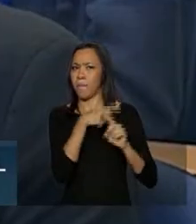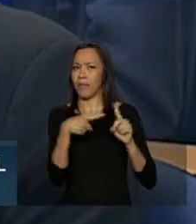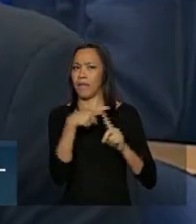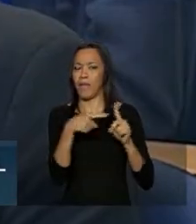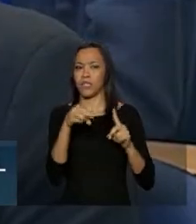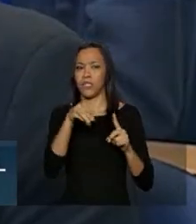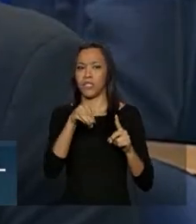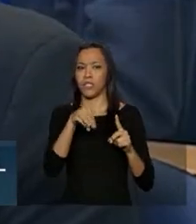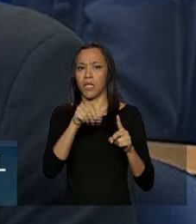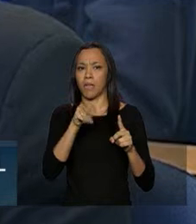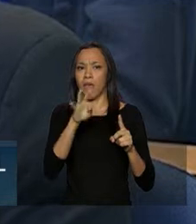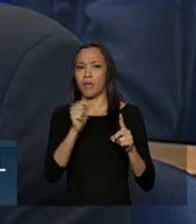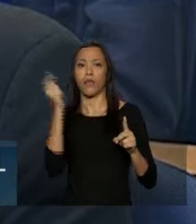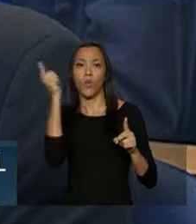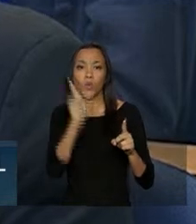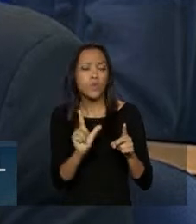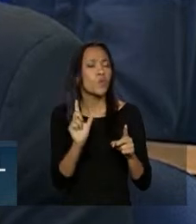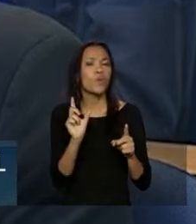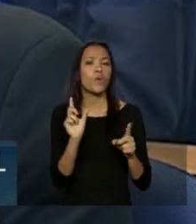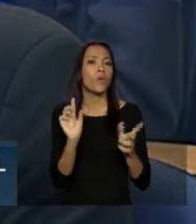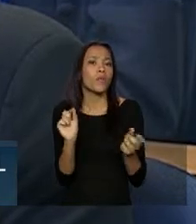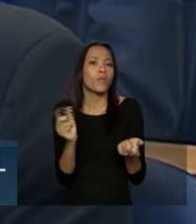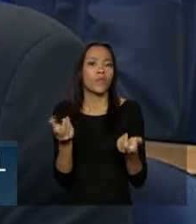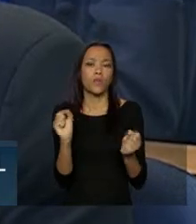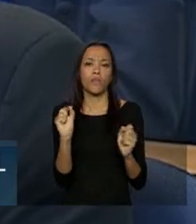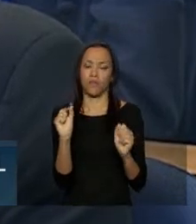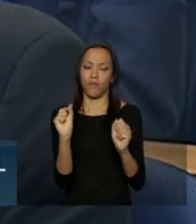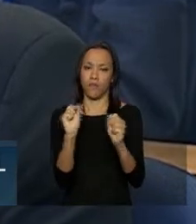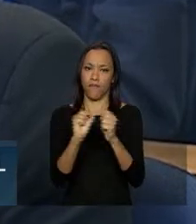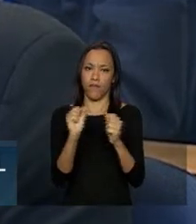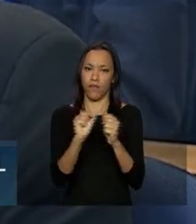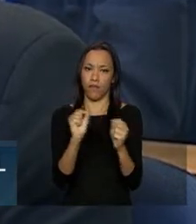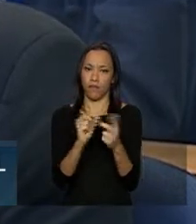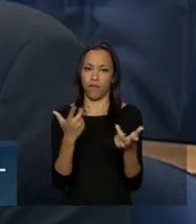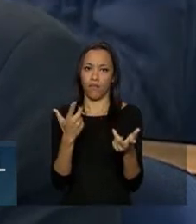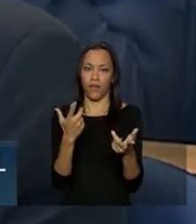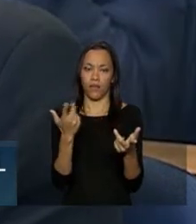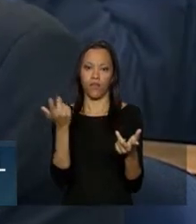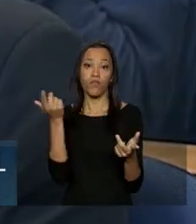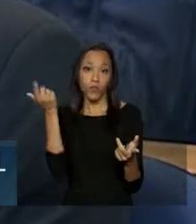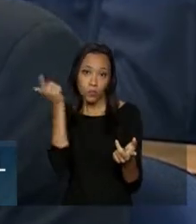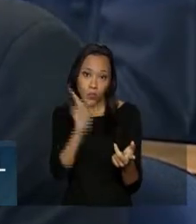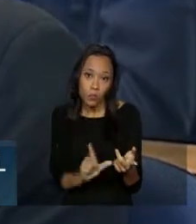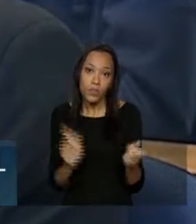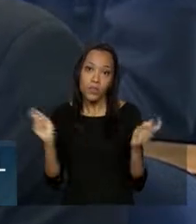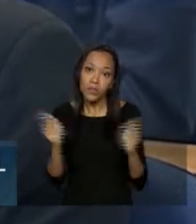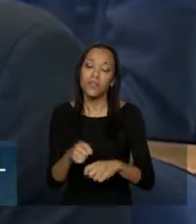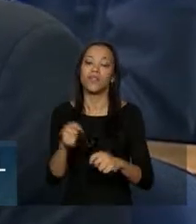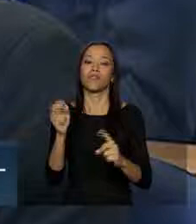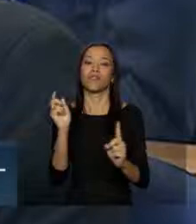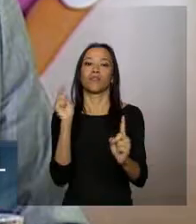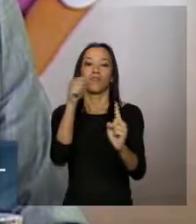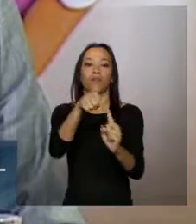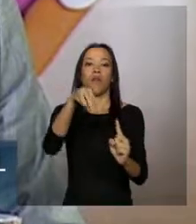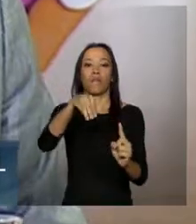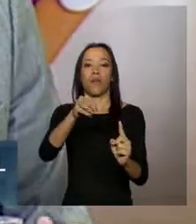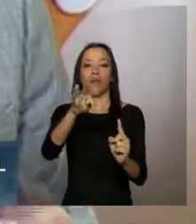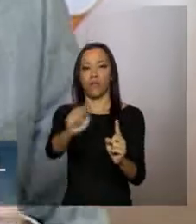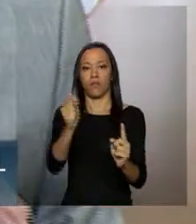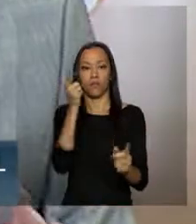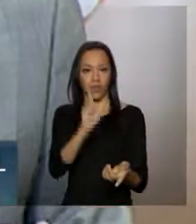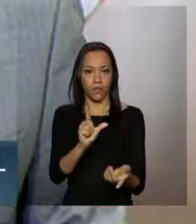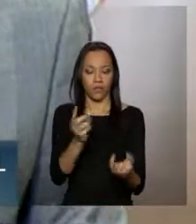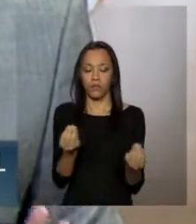atingida. O que foi feito para que seja atingido a meta dentro do prazo este ano? Nós estamos fazendo uma...